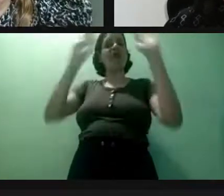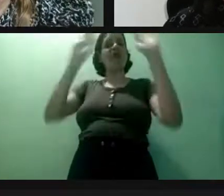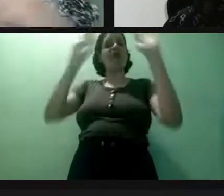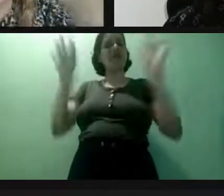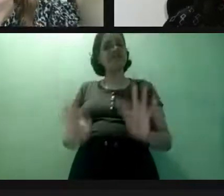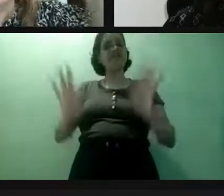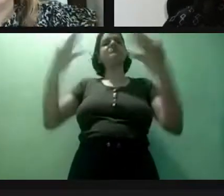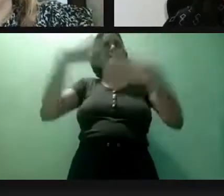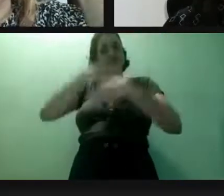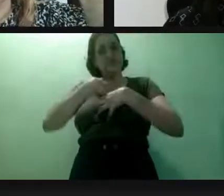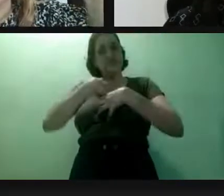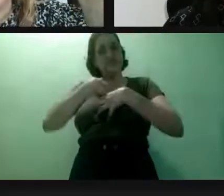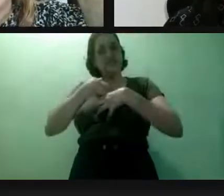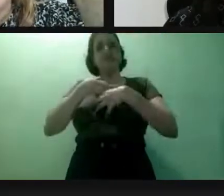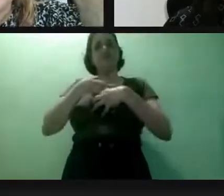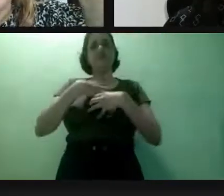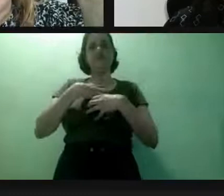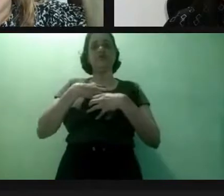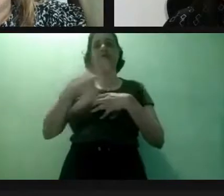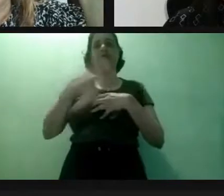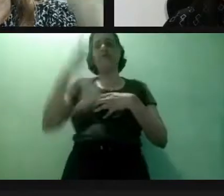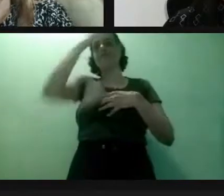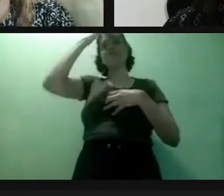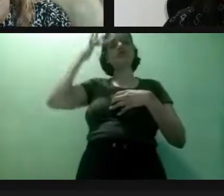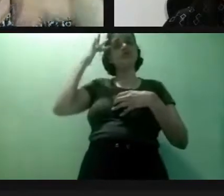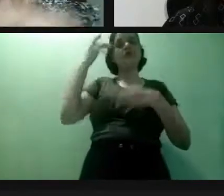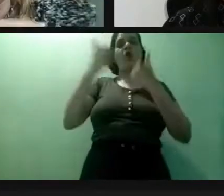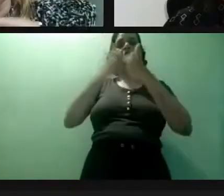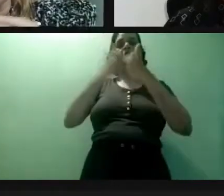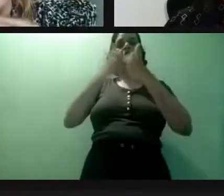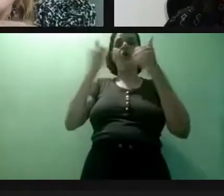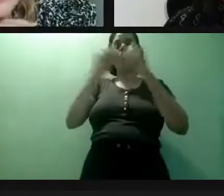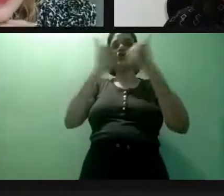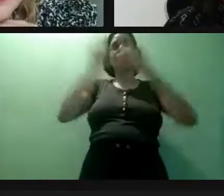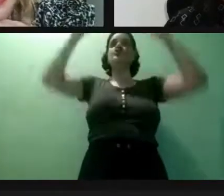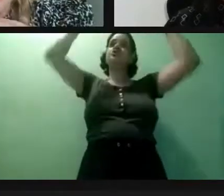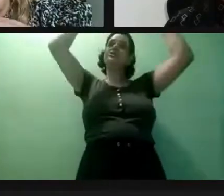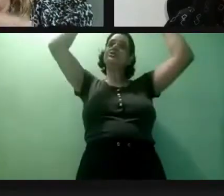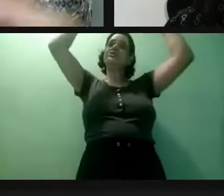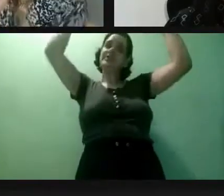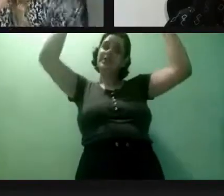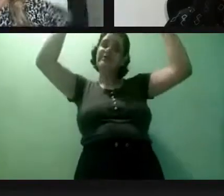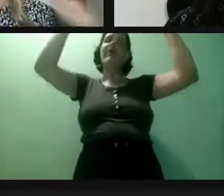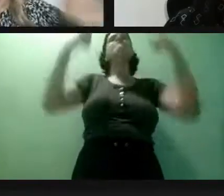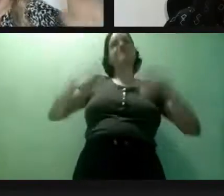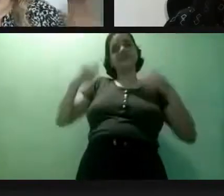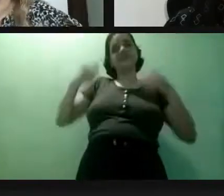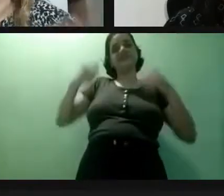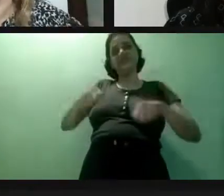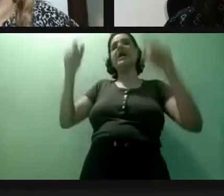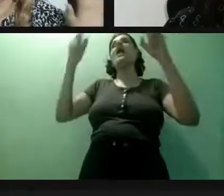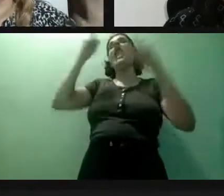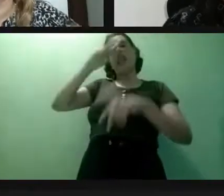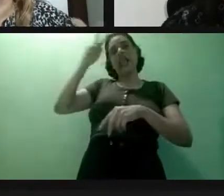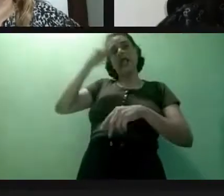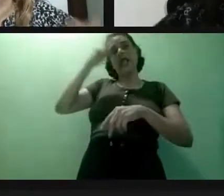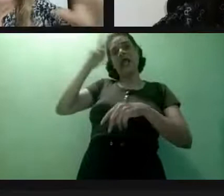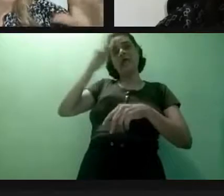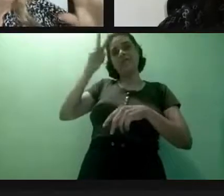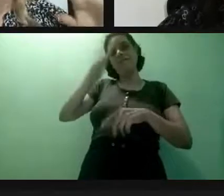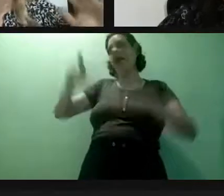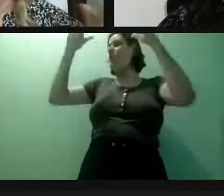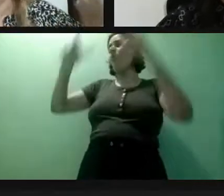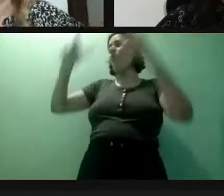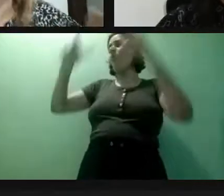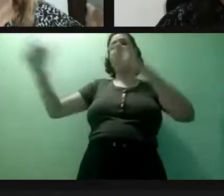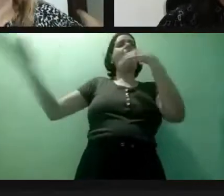que quando a pessoa estiver no ônibus, não sei o quê, você lembrar que ali tem coronavírus. Pronto. Quando eu saio, eu acho que tudo tem coronavírus, entendeu? Então,